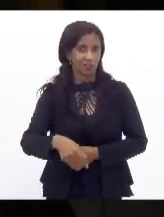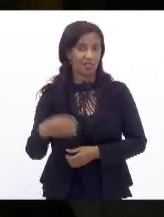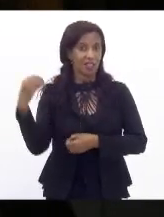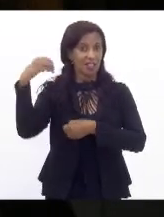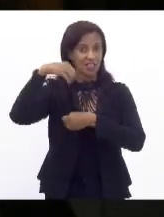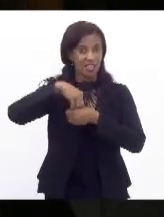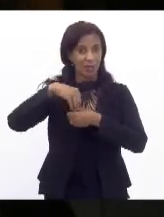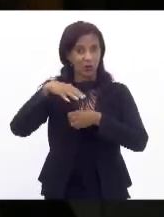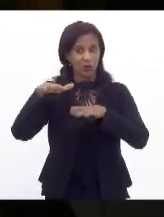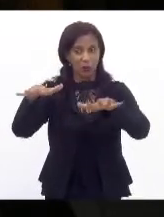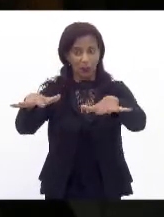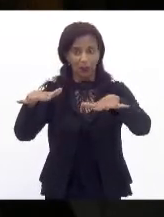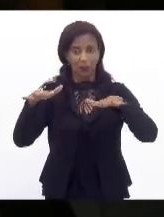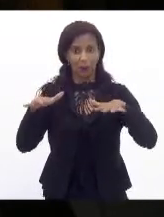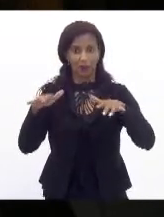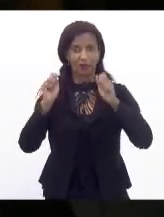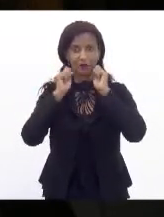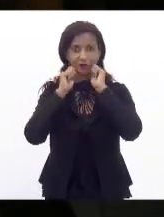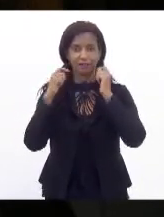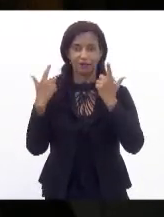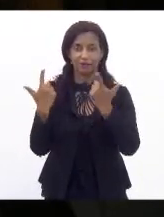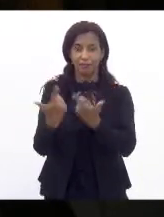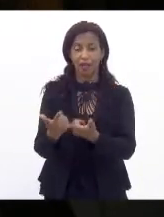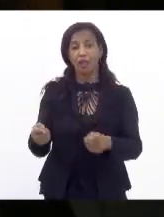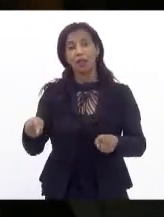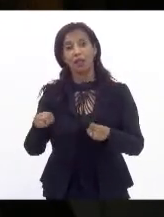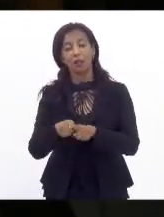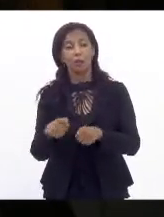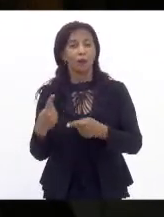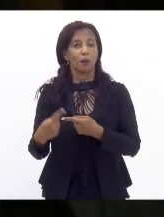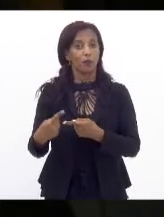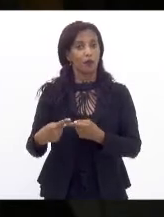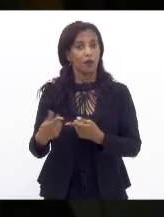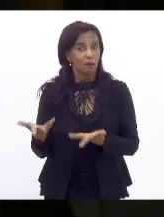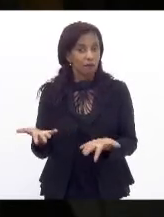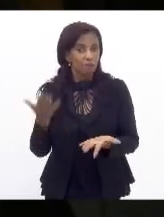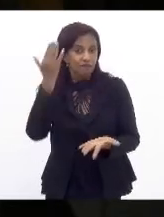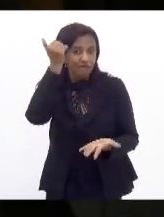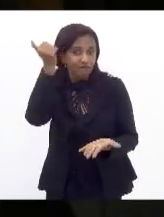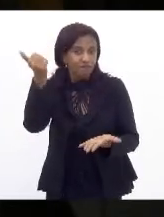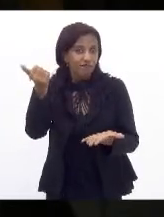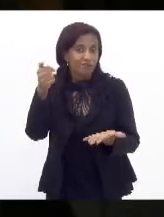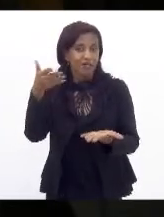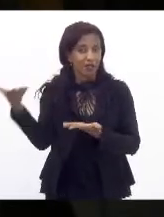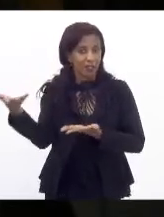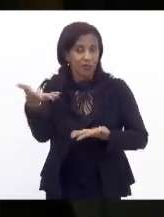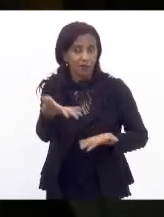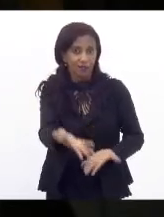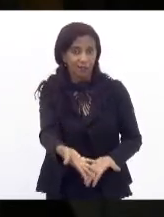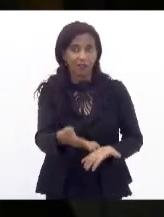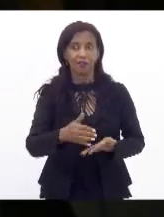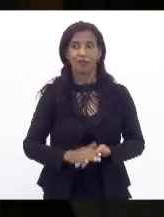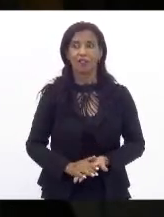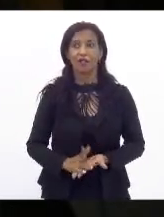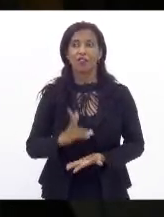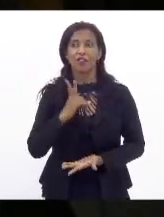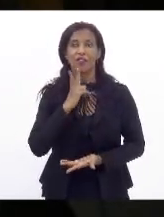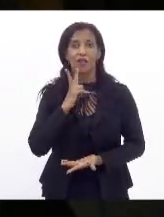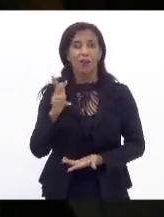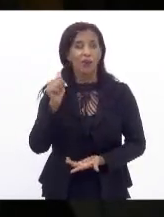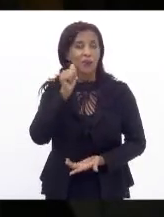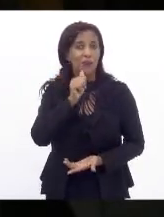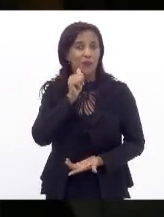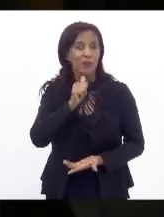dentro do plenário da Assembleia. Até porque a artista que aqui veio, foi dito que ela será,